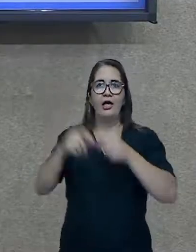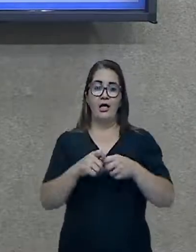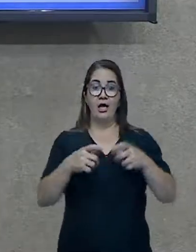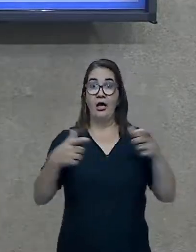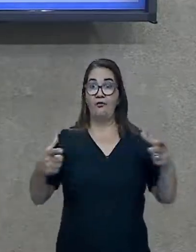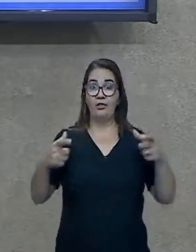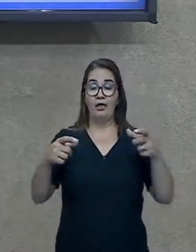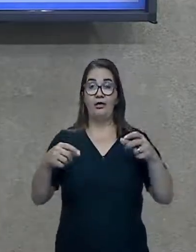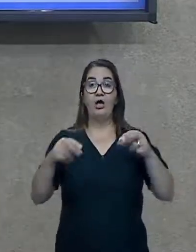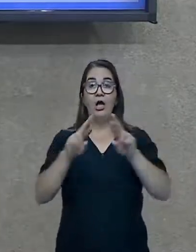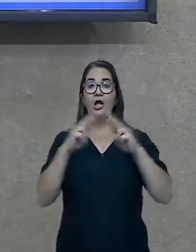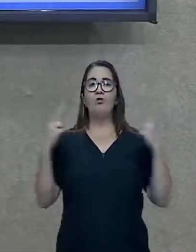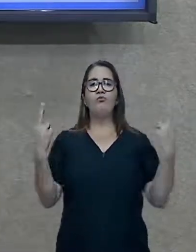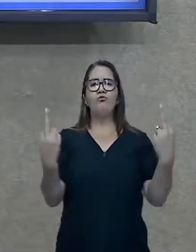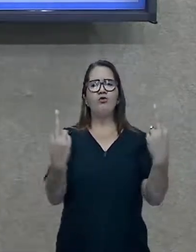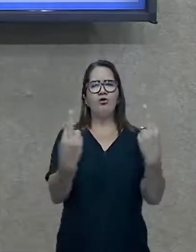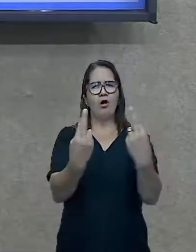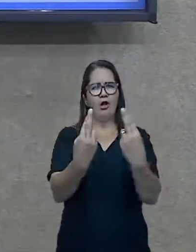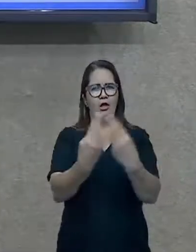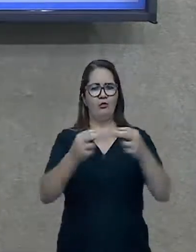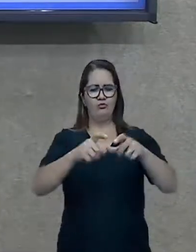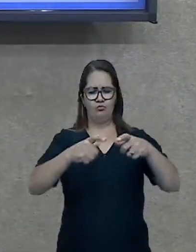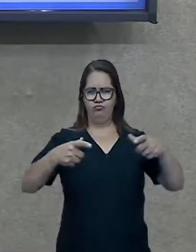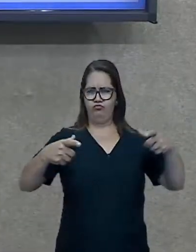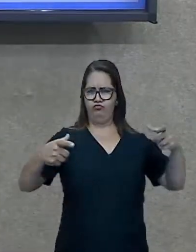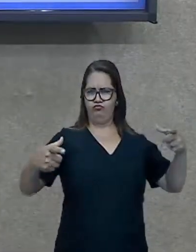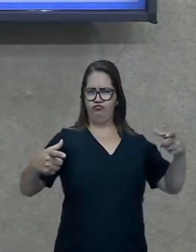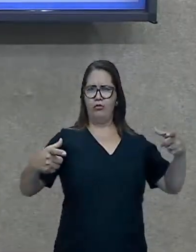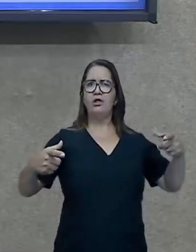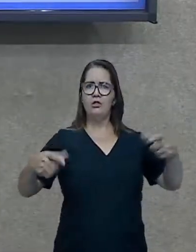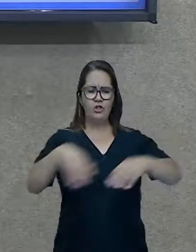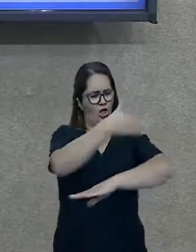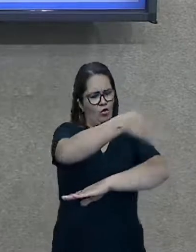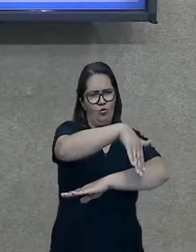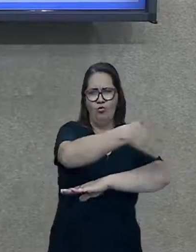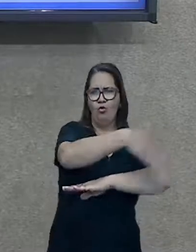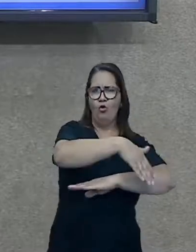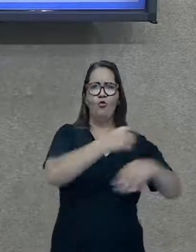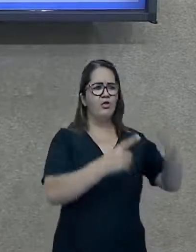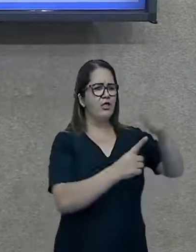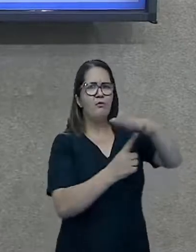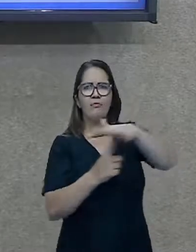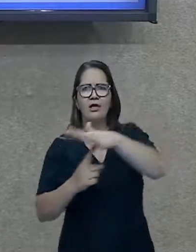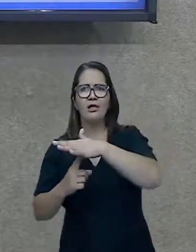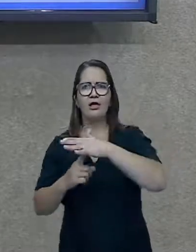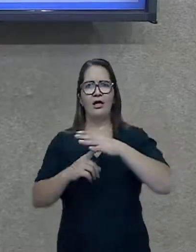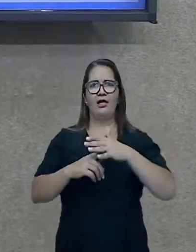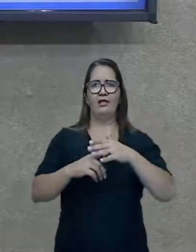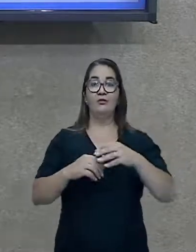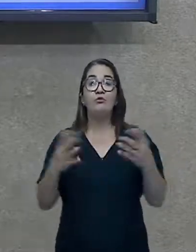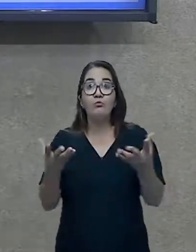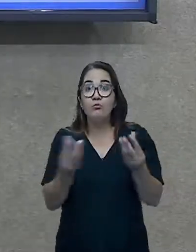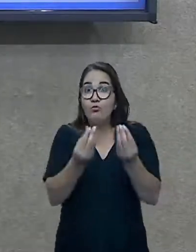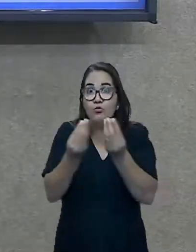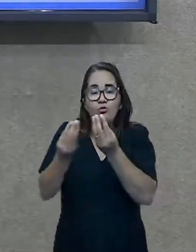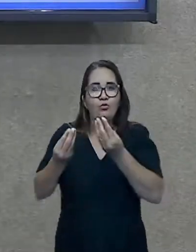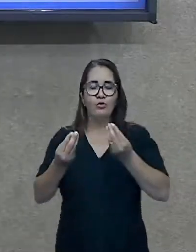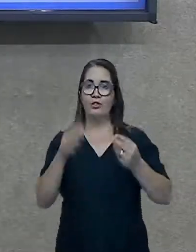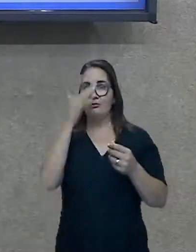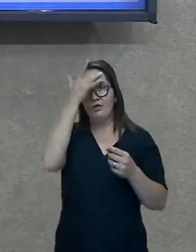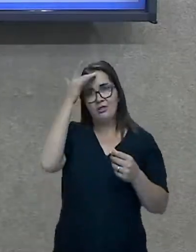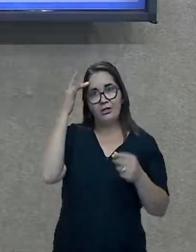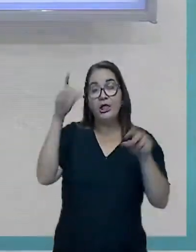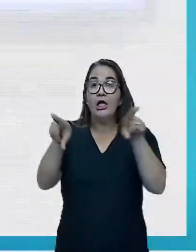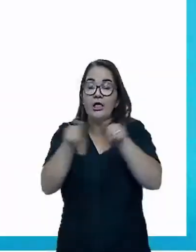grandes, retas e mercados movimentados. São considerados tradicionalmente os mais